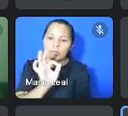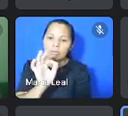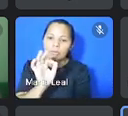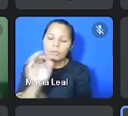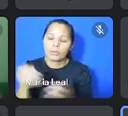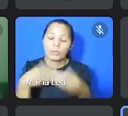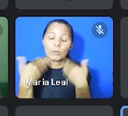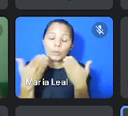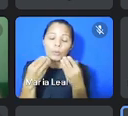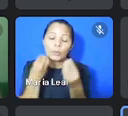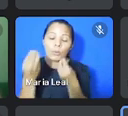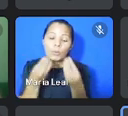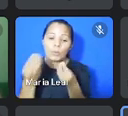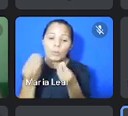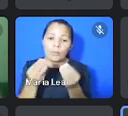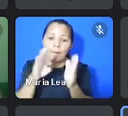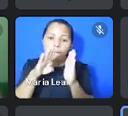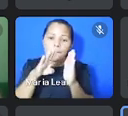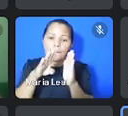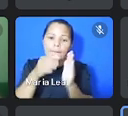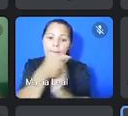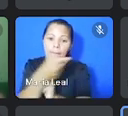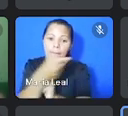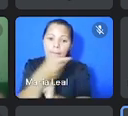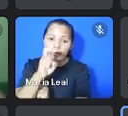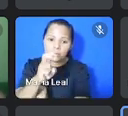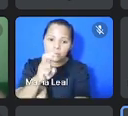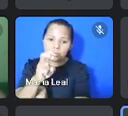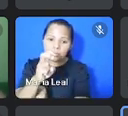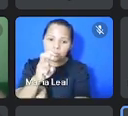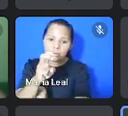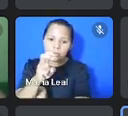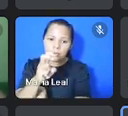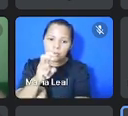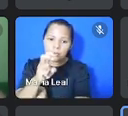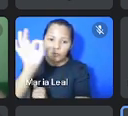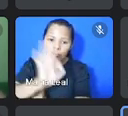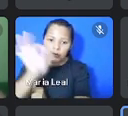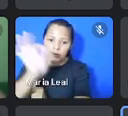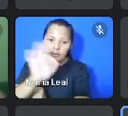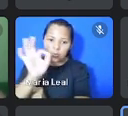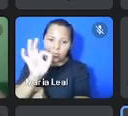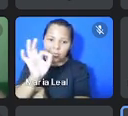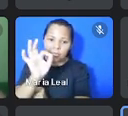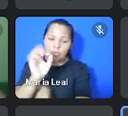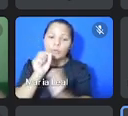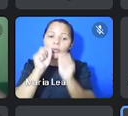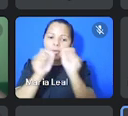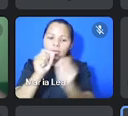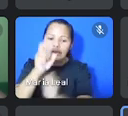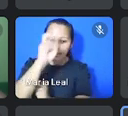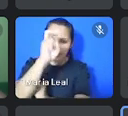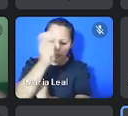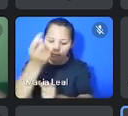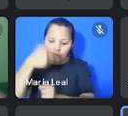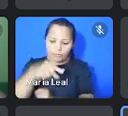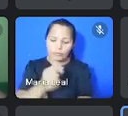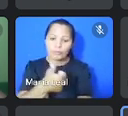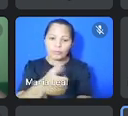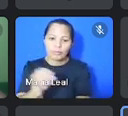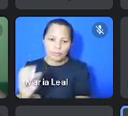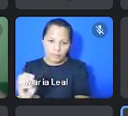como? Menos 5%. 5% é 5 sobre 100, vezes